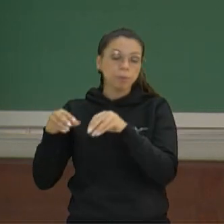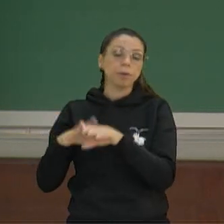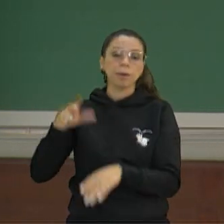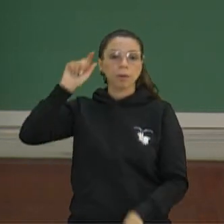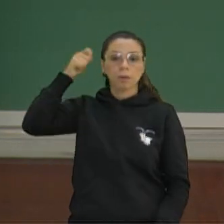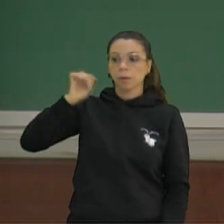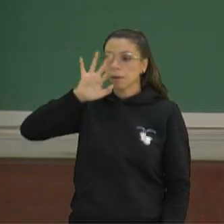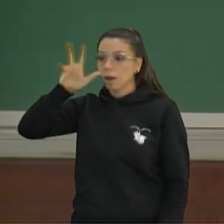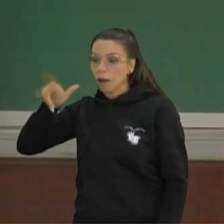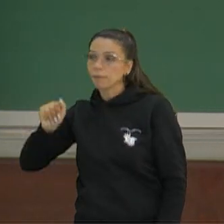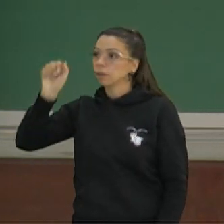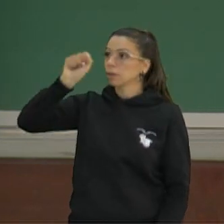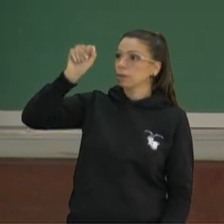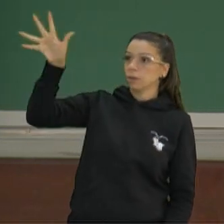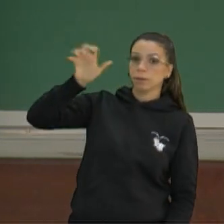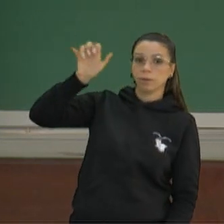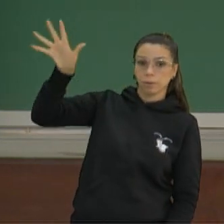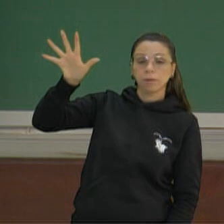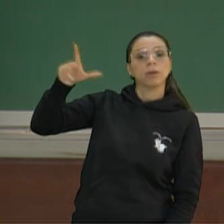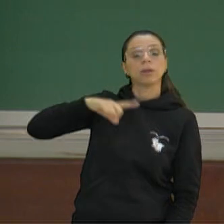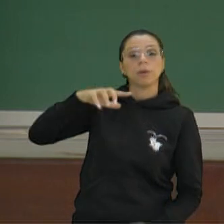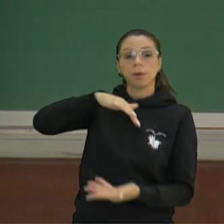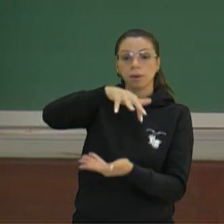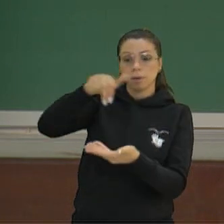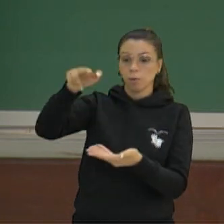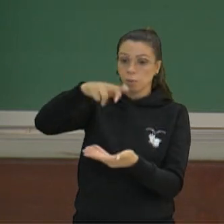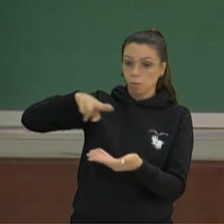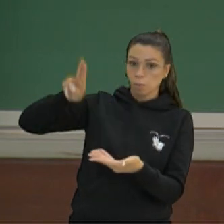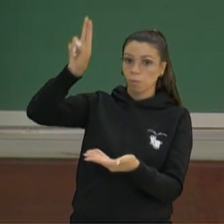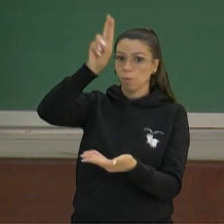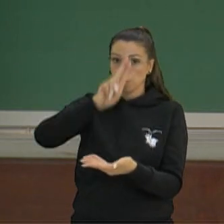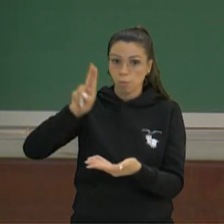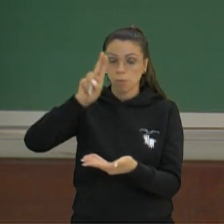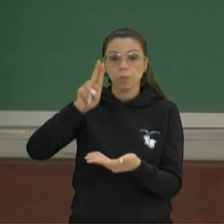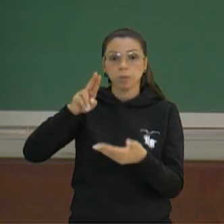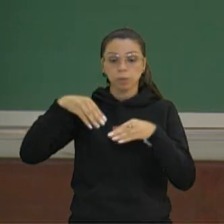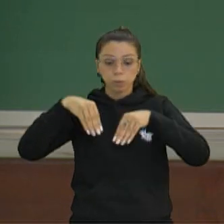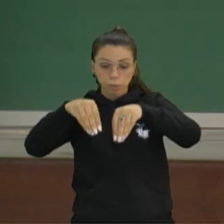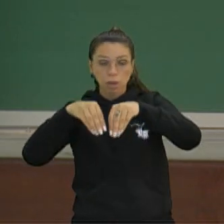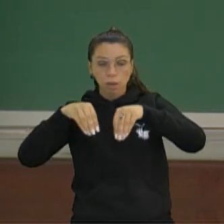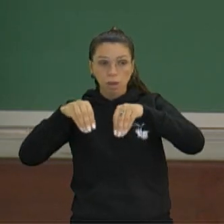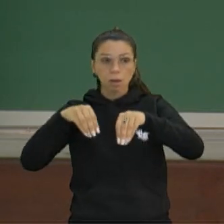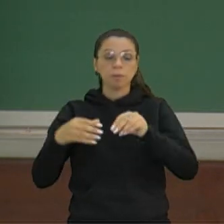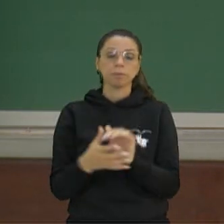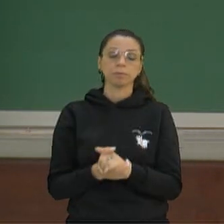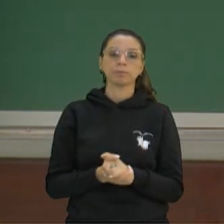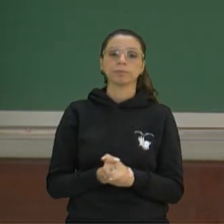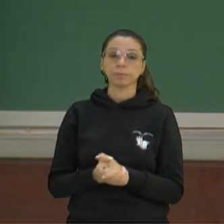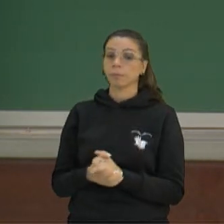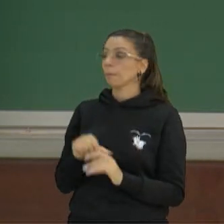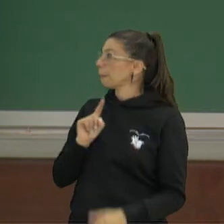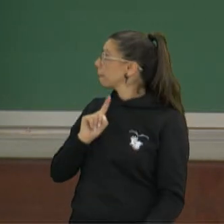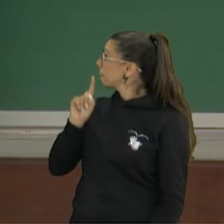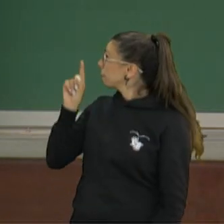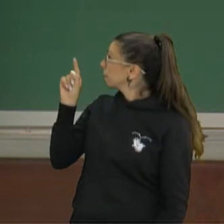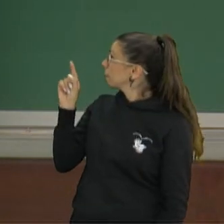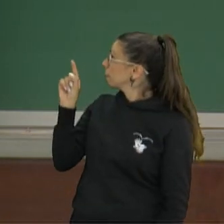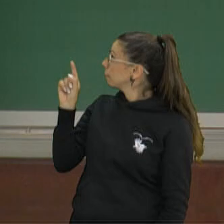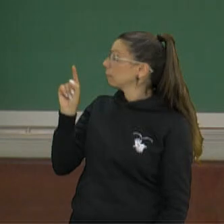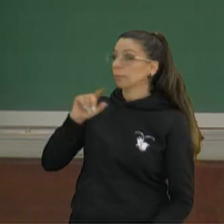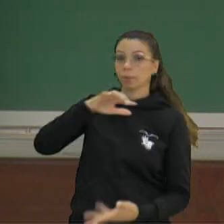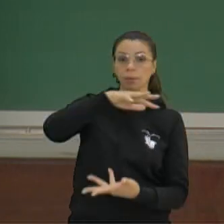e da Ásia. Então esse é o mapa de uso de terra no mundo. Esse mapa aqui, ele representa